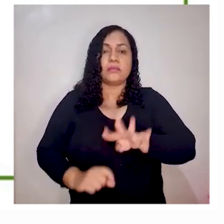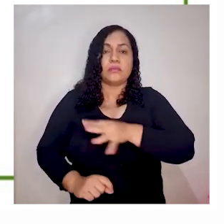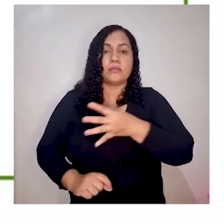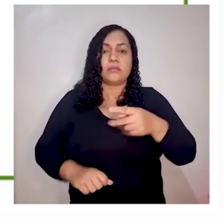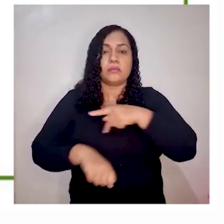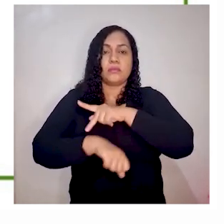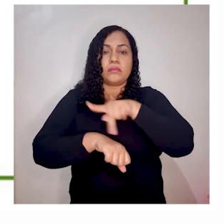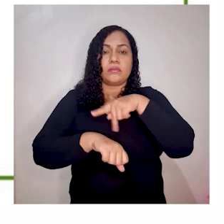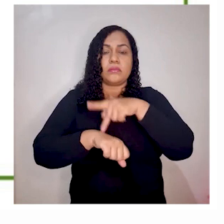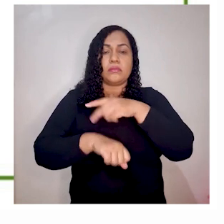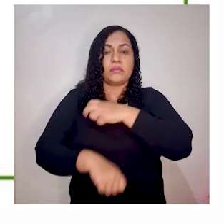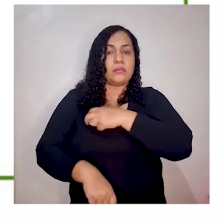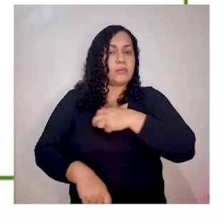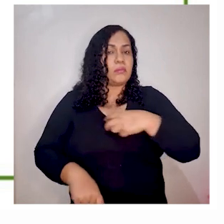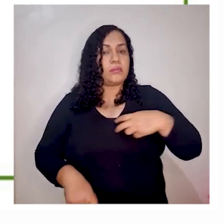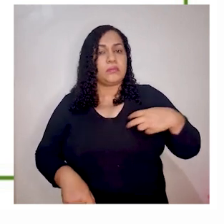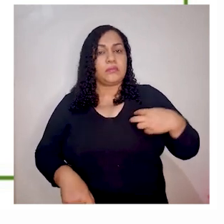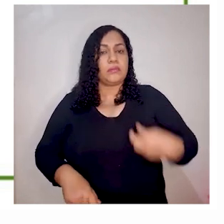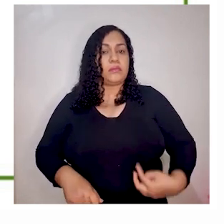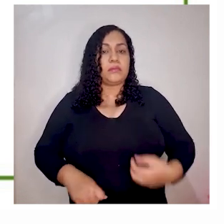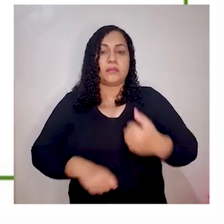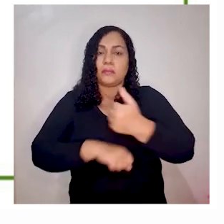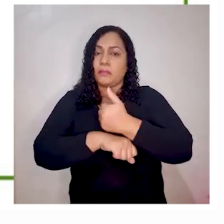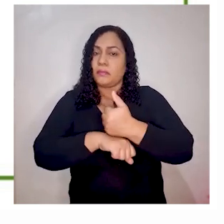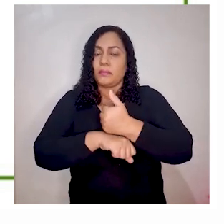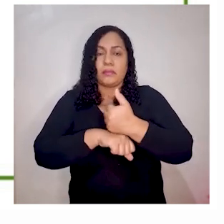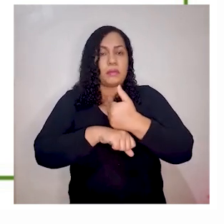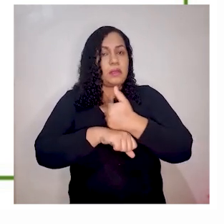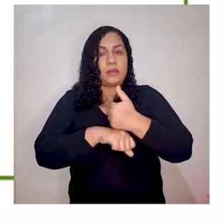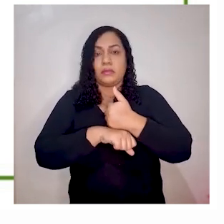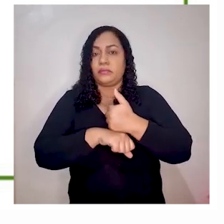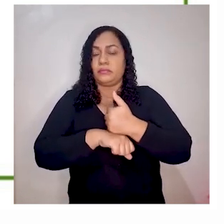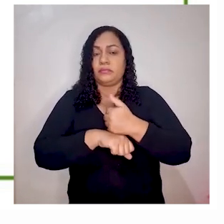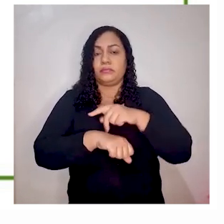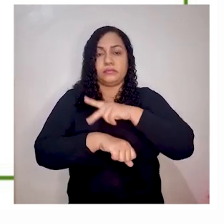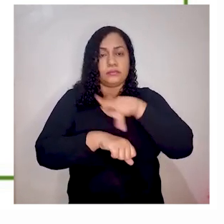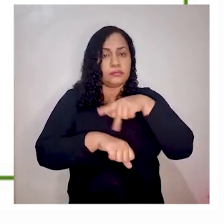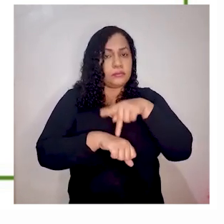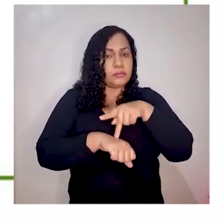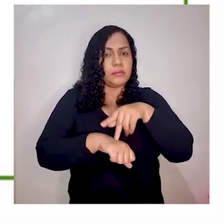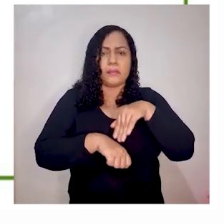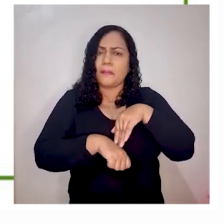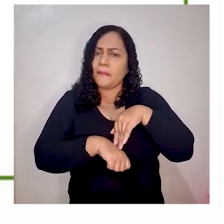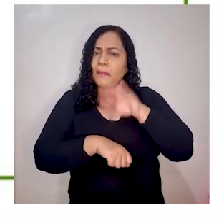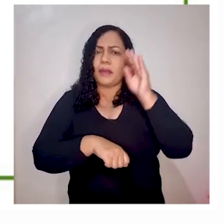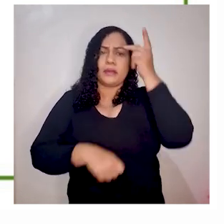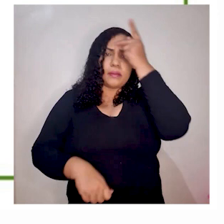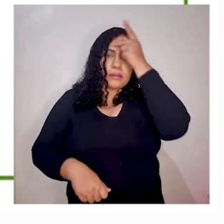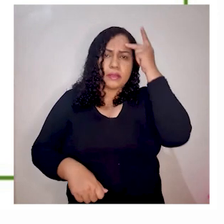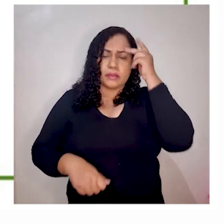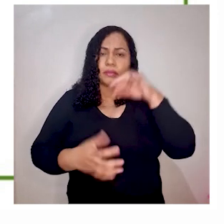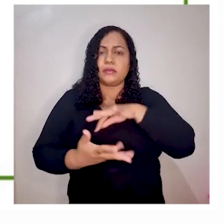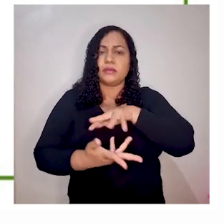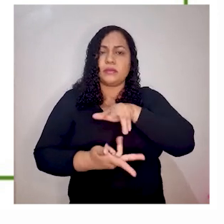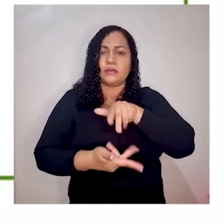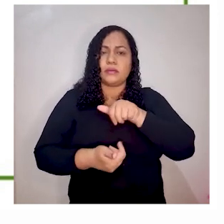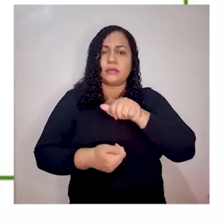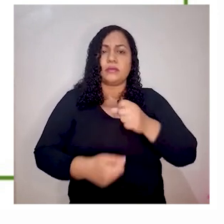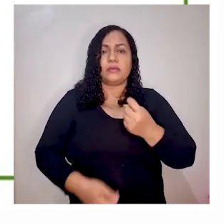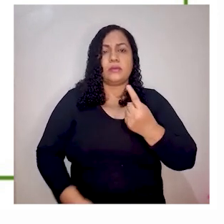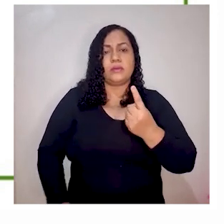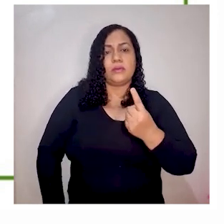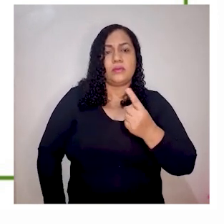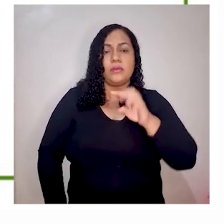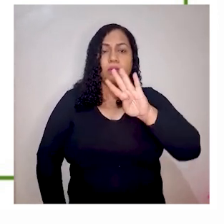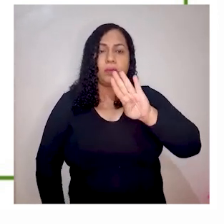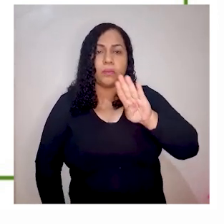nessa tabela? A China, lidera como primeiro lugar, país mais populoso do mundo, com seus 1